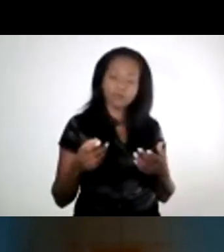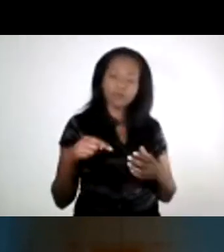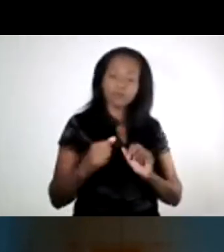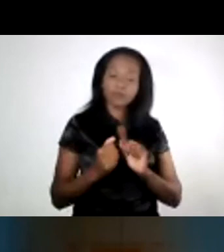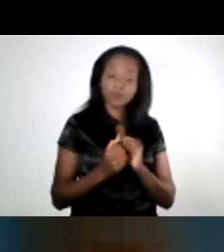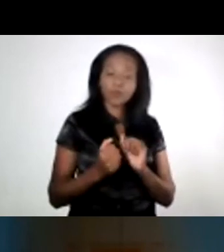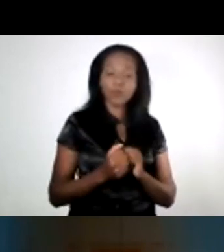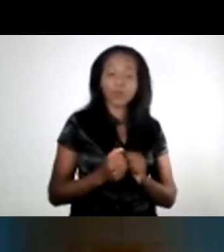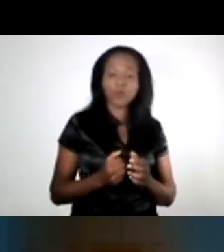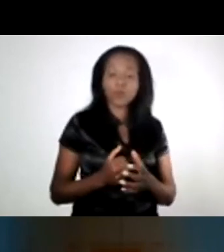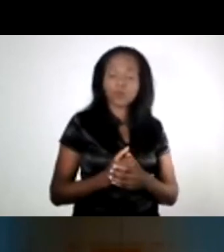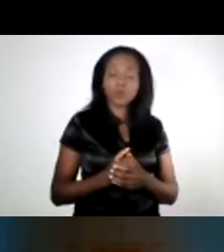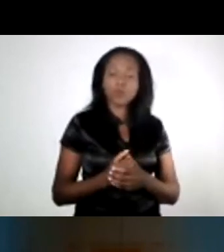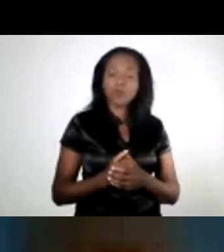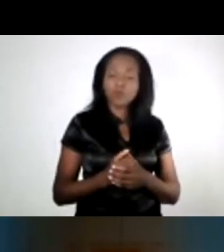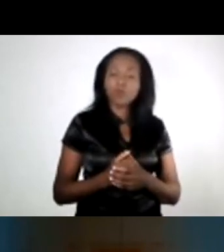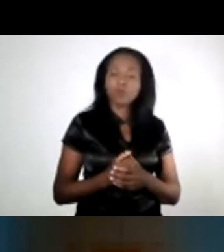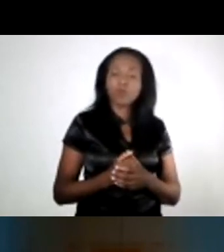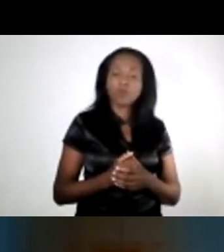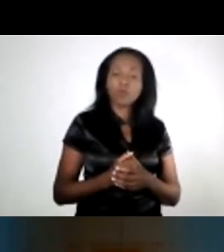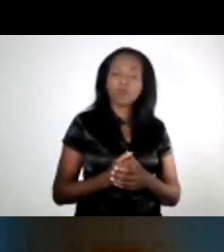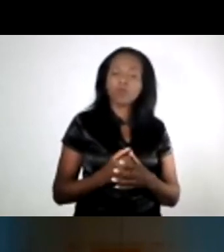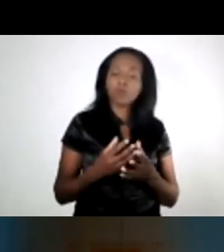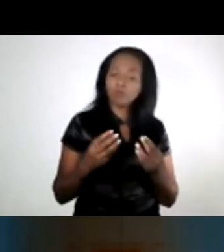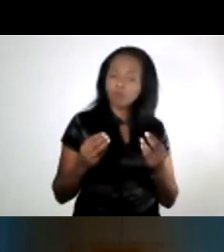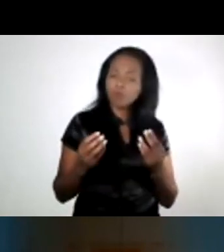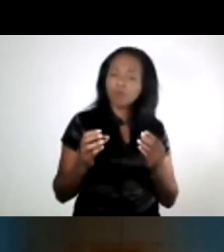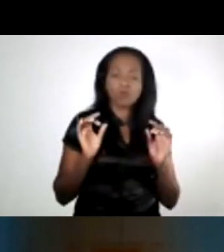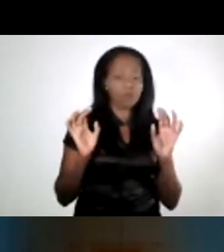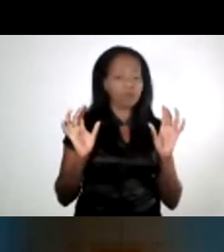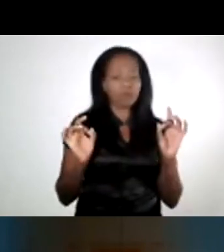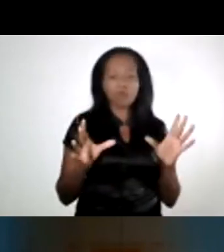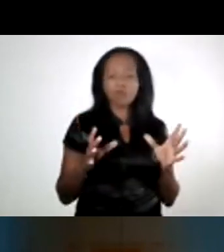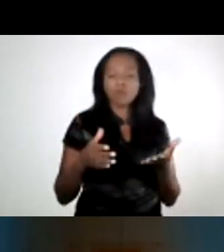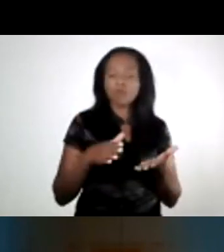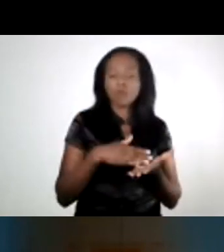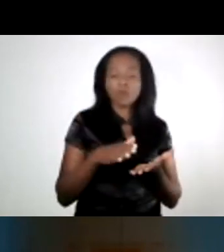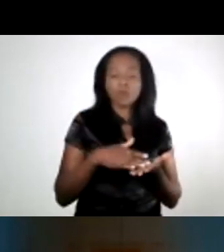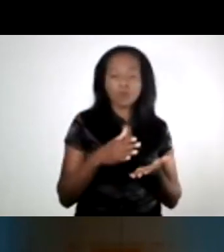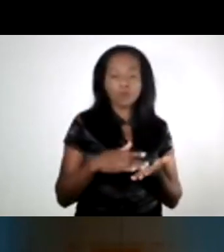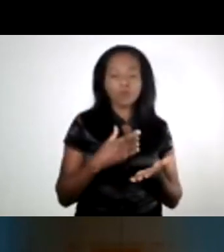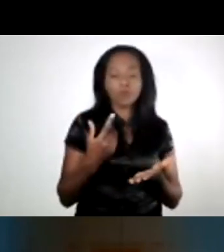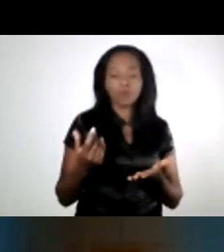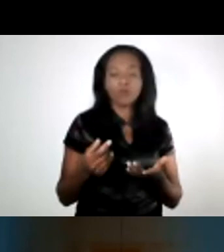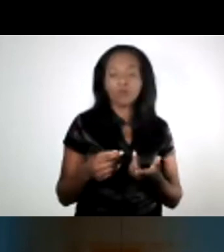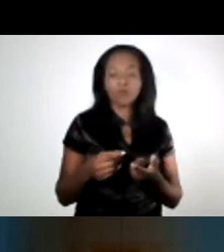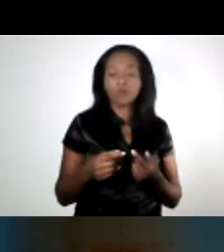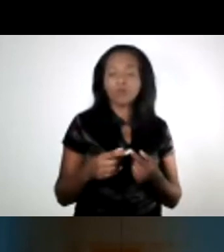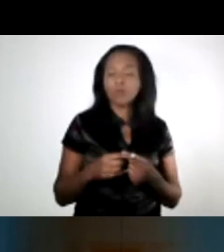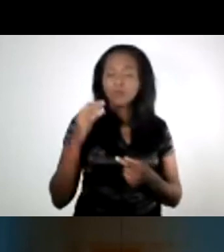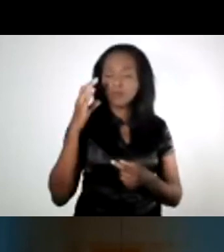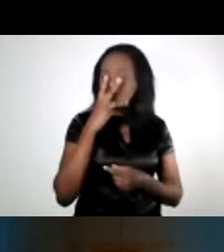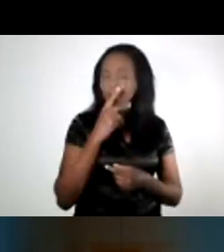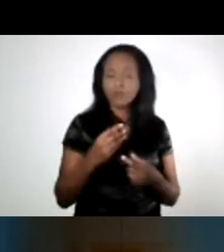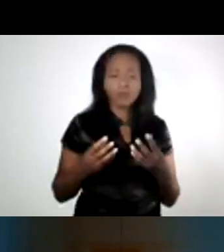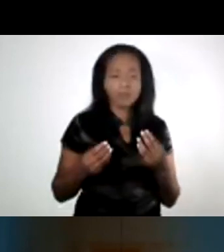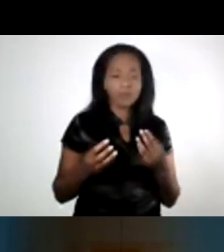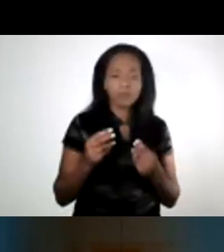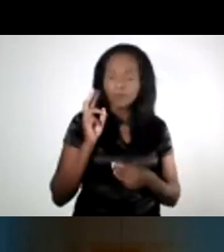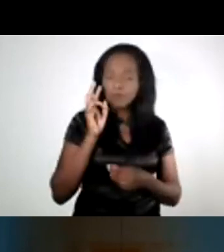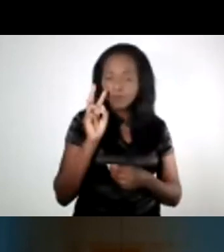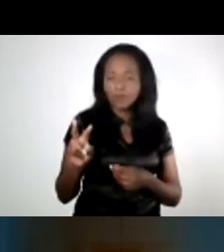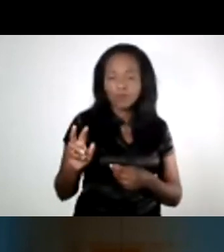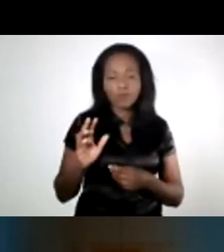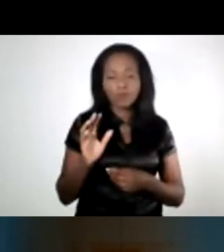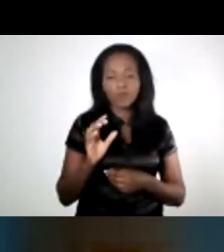É um momento muito especial. Esse livro, ele é uma das coisas mais lindas que eu já vi, não